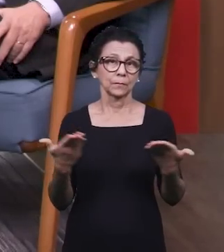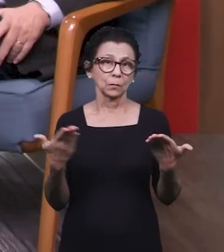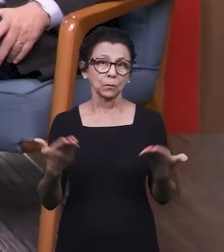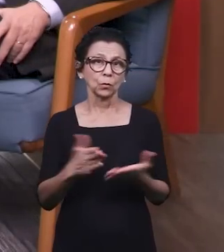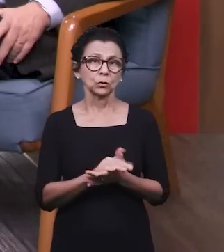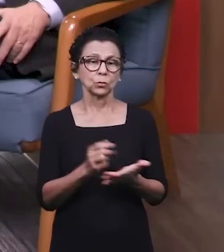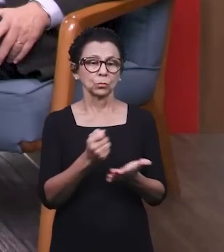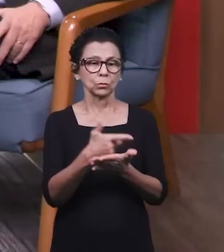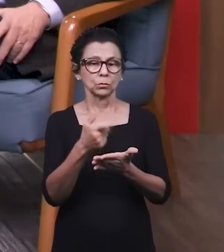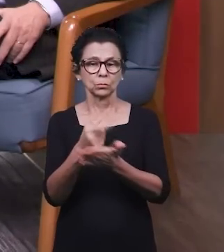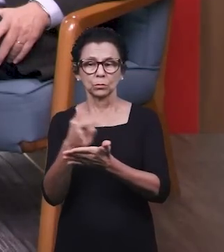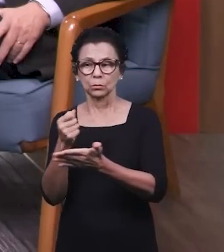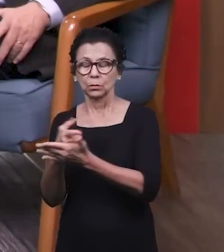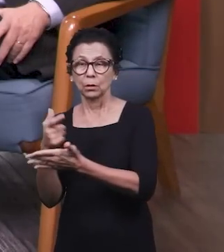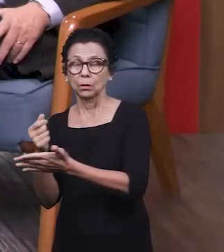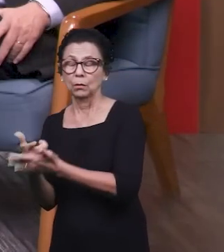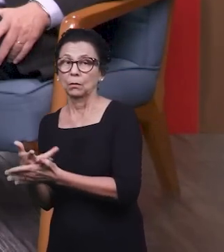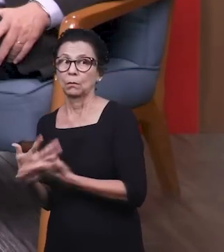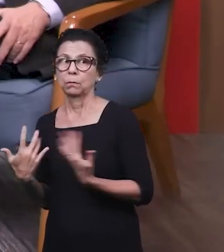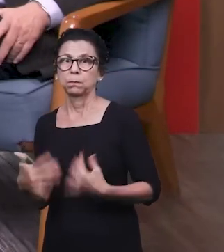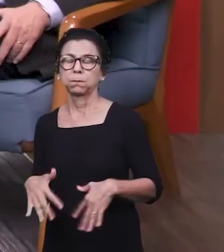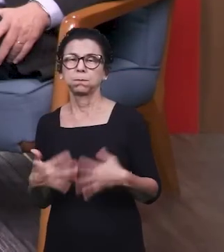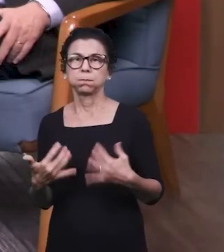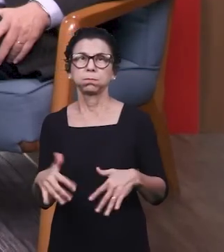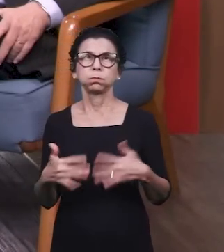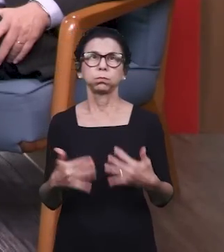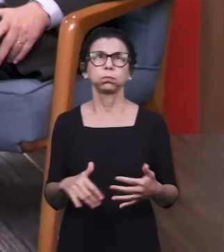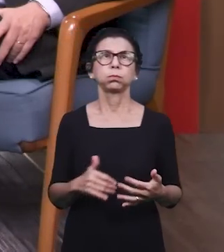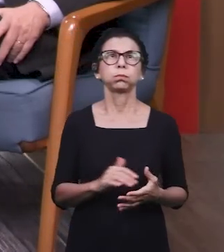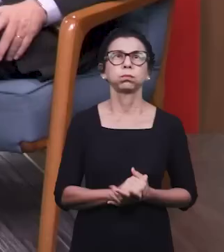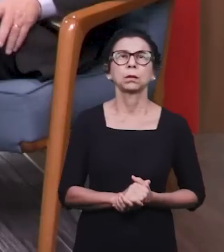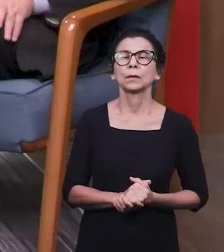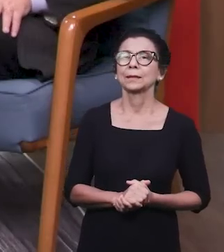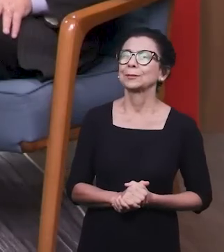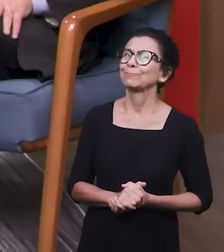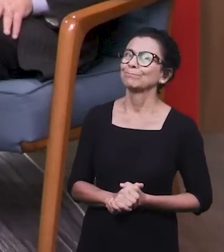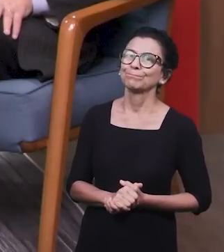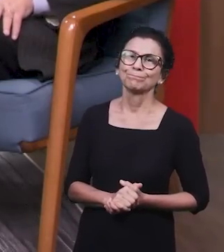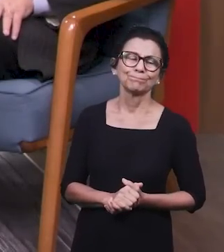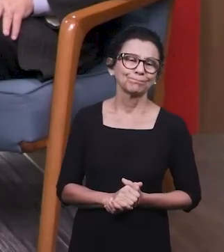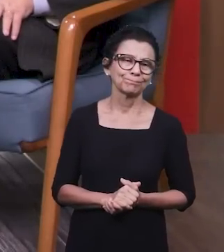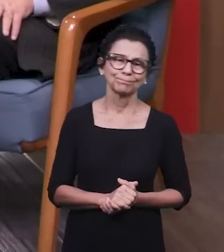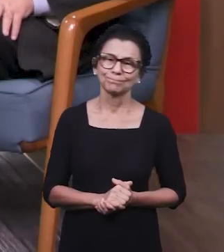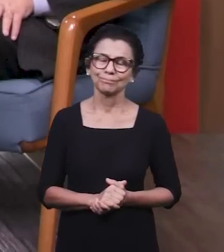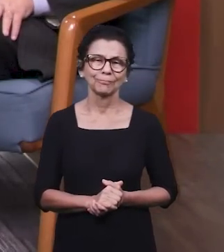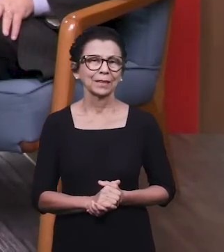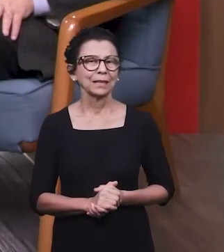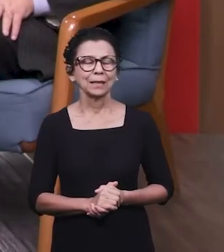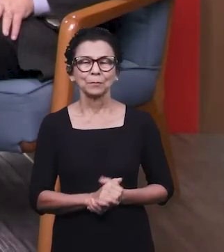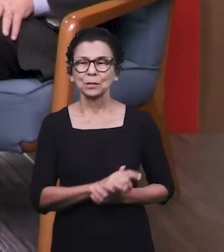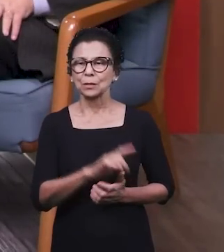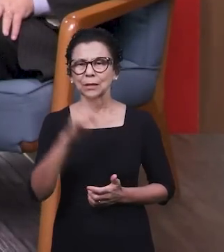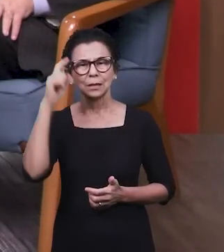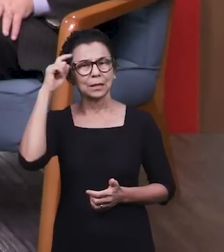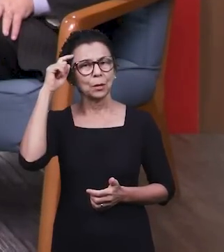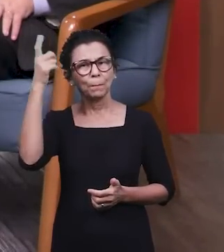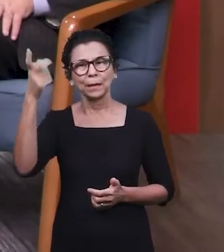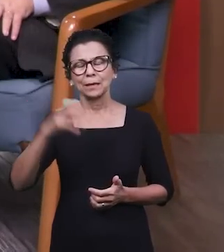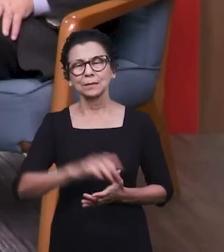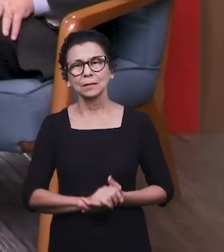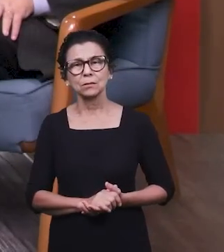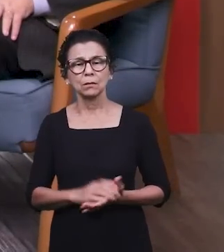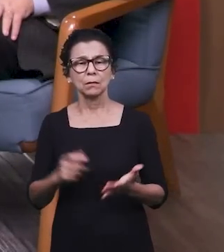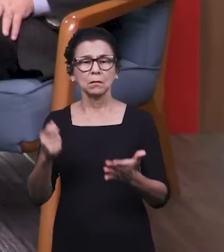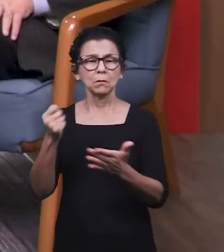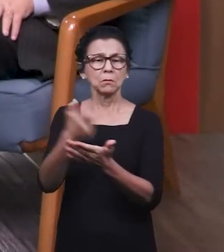consumo ele é uma atividade, uma tarefa que muitas vezes não é racional. Muitas vezes a pessoa ela simplesmente